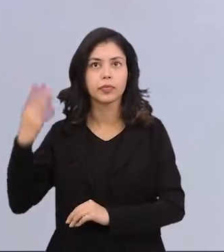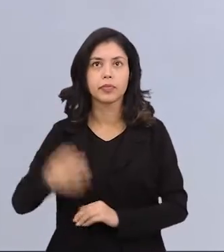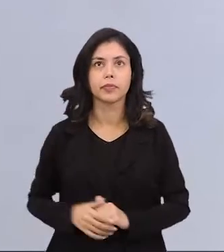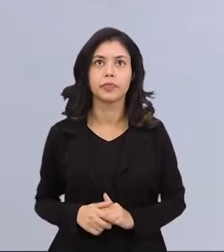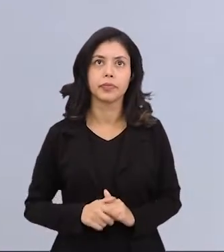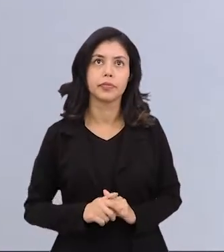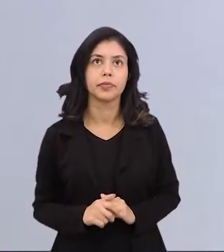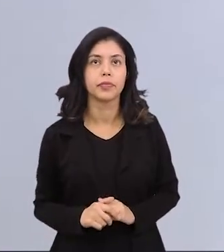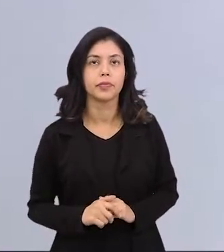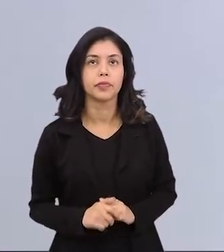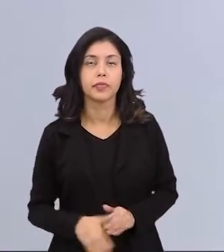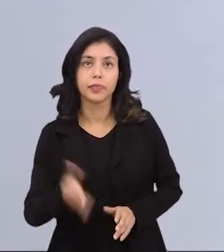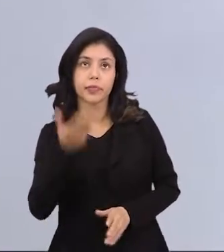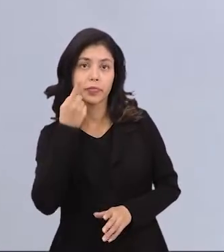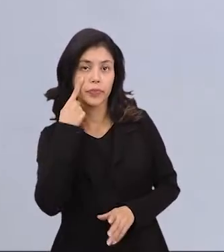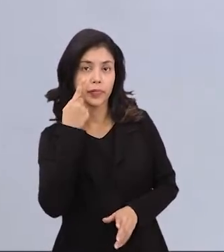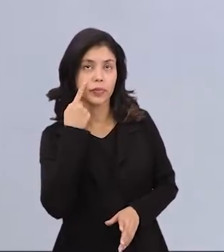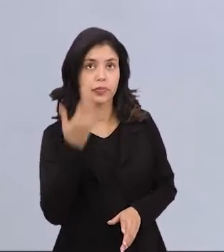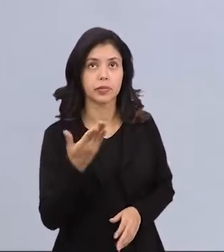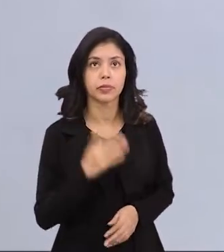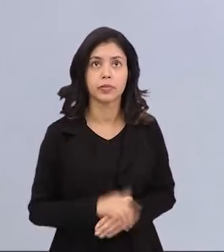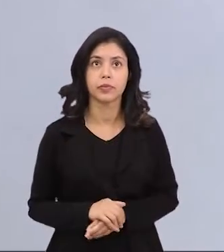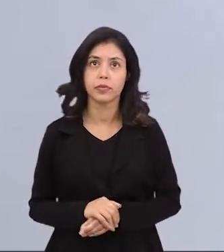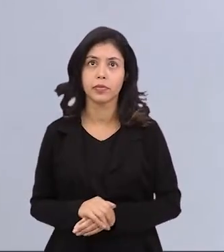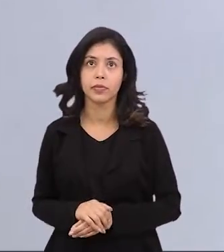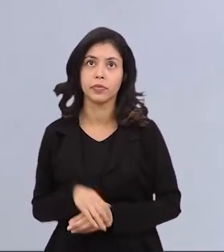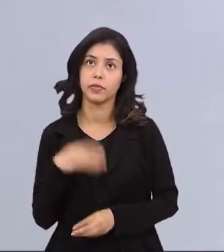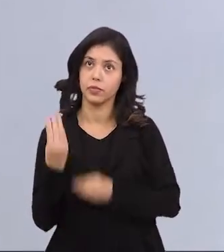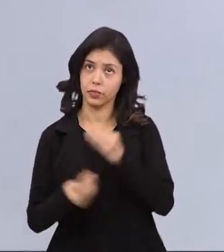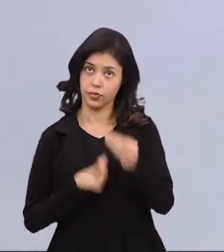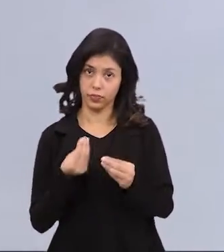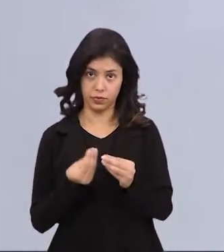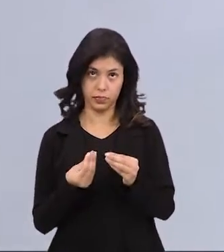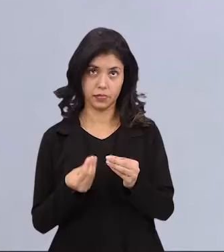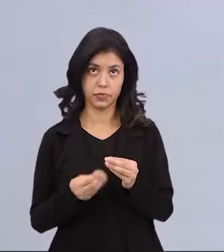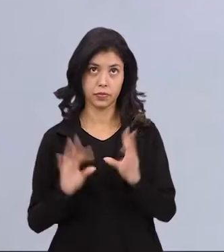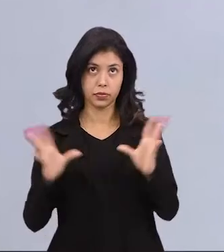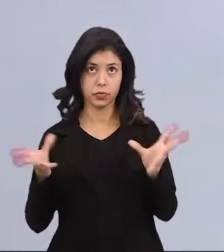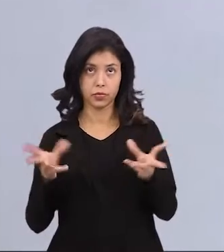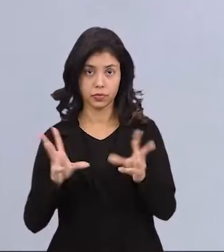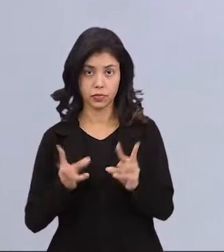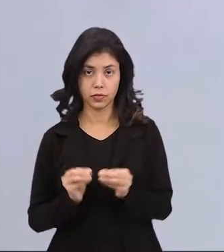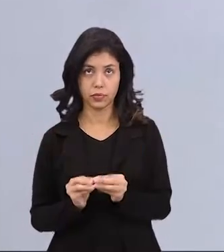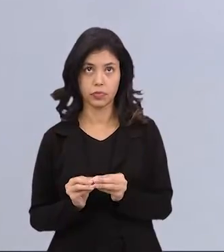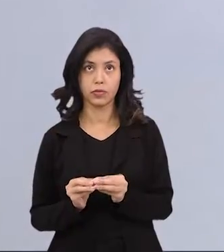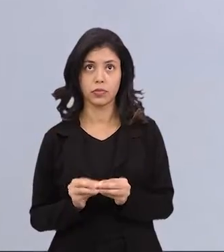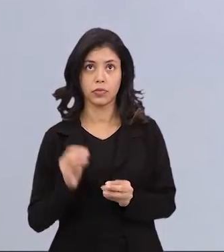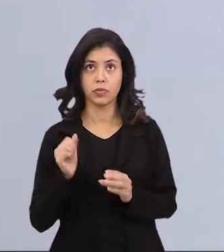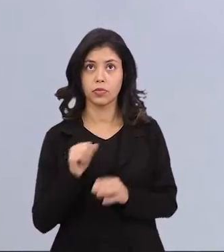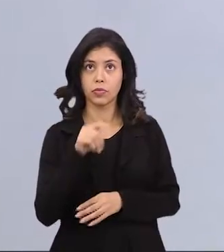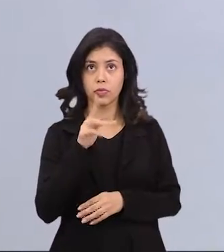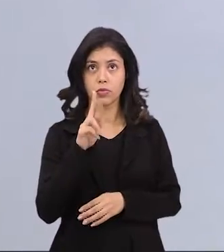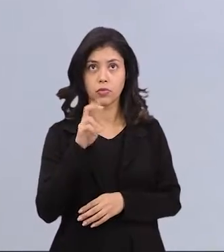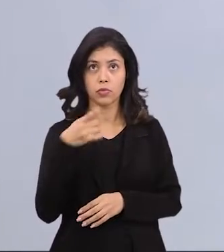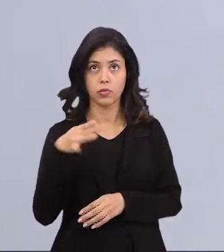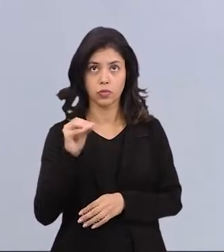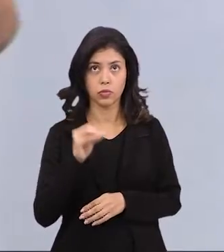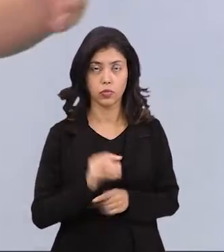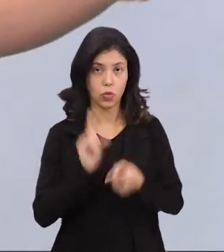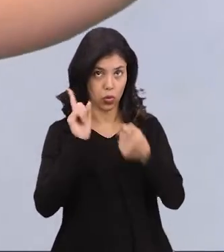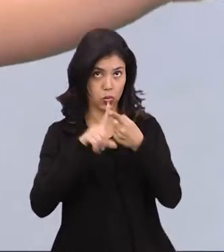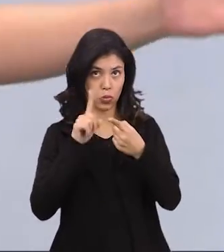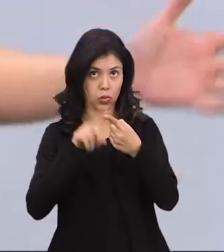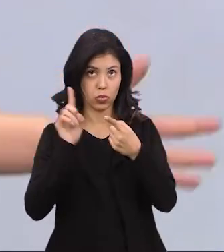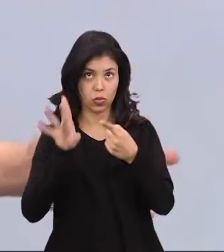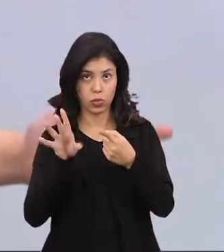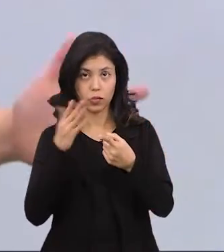acontece. Olha aí uma forma de redução do fluxo gênico, porque eu dei o exemplo de um